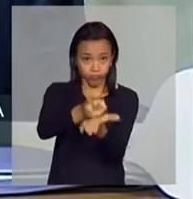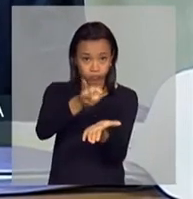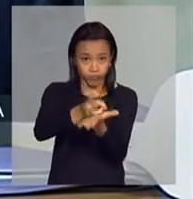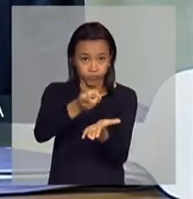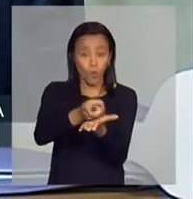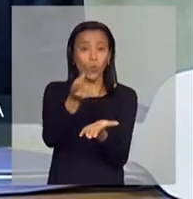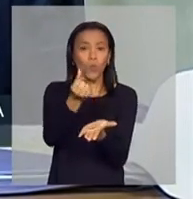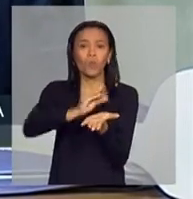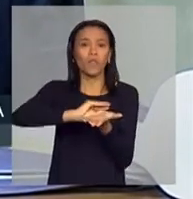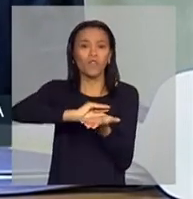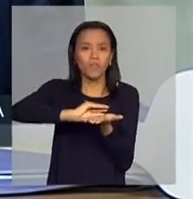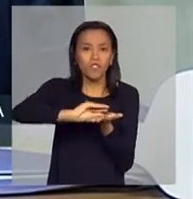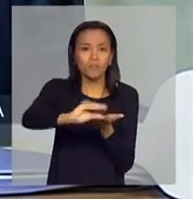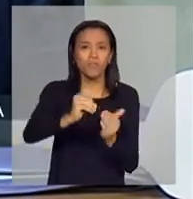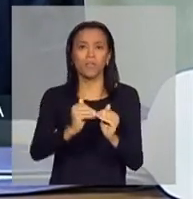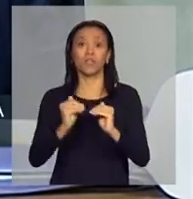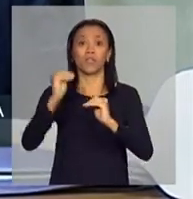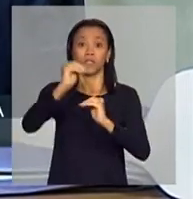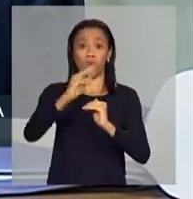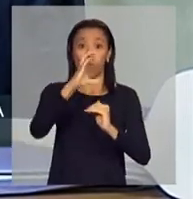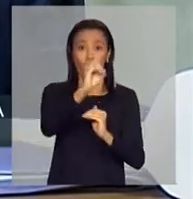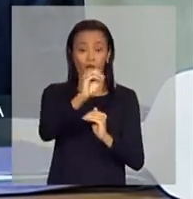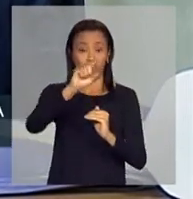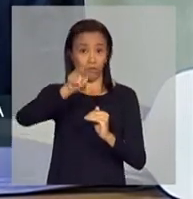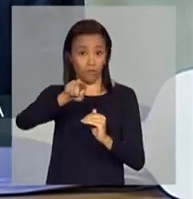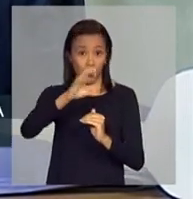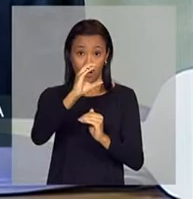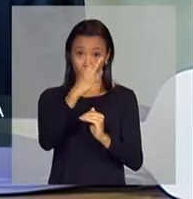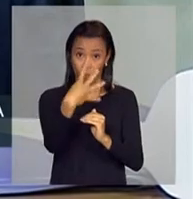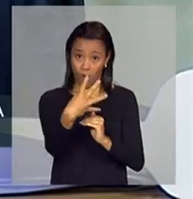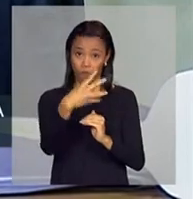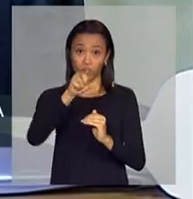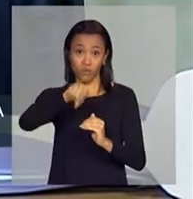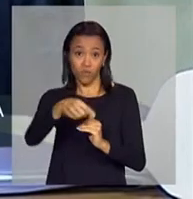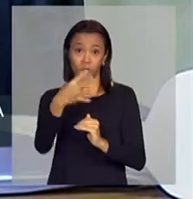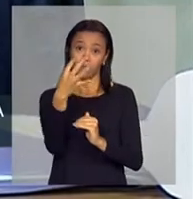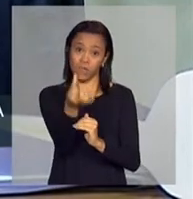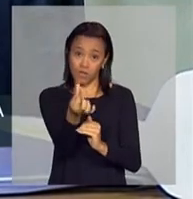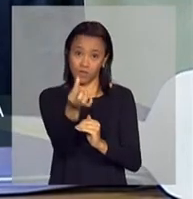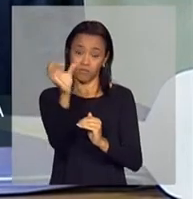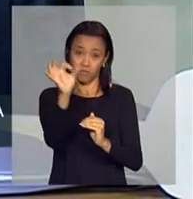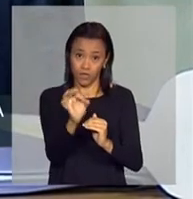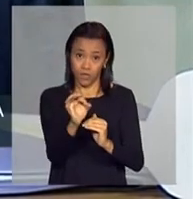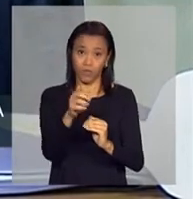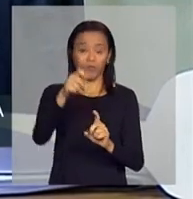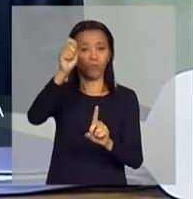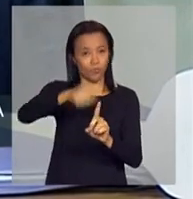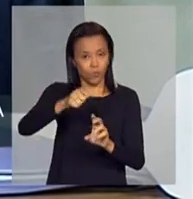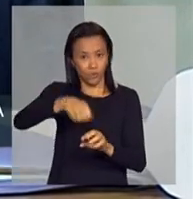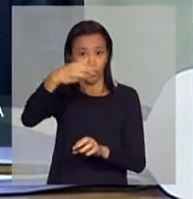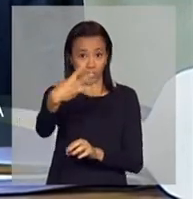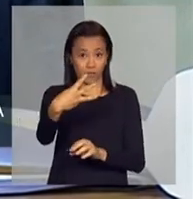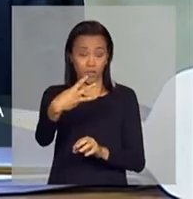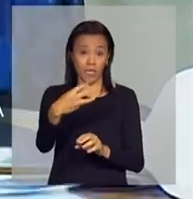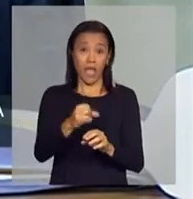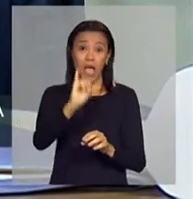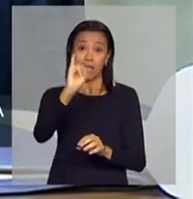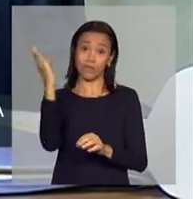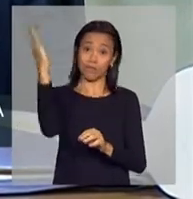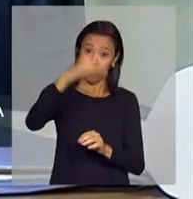cresceu 4,6 no trimestre Então as exportações caíram